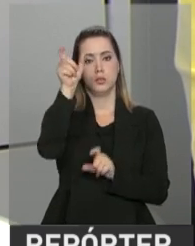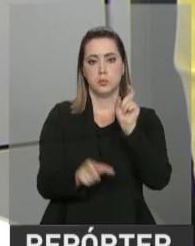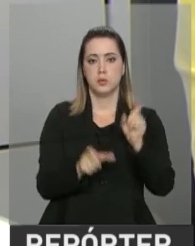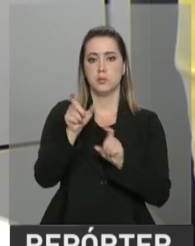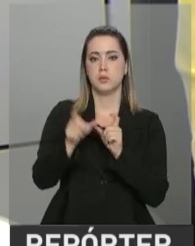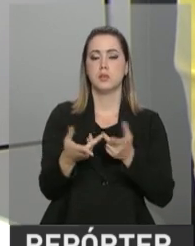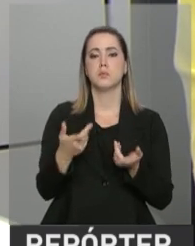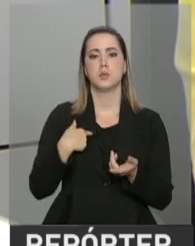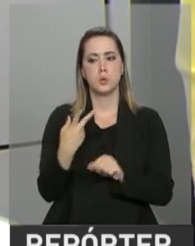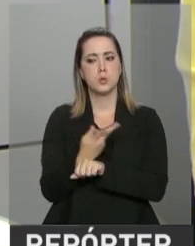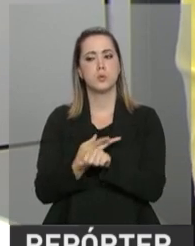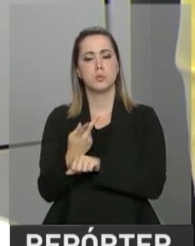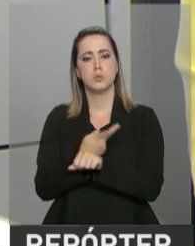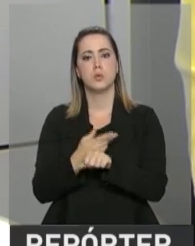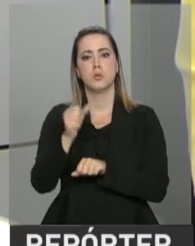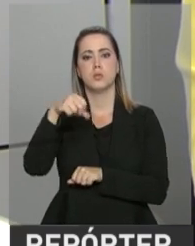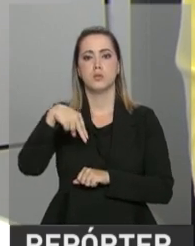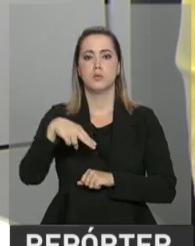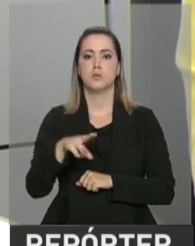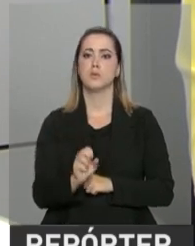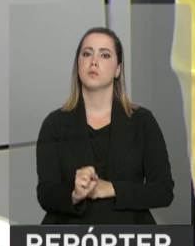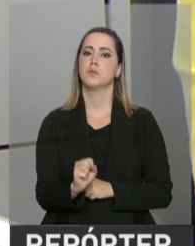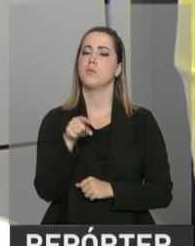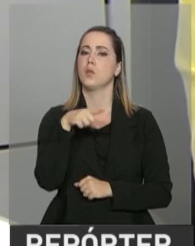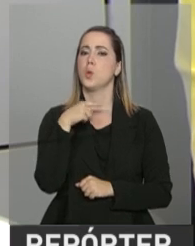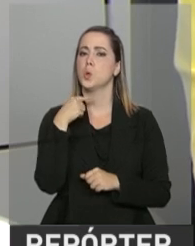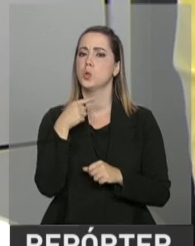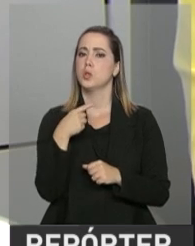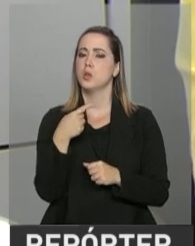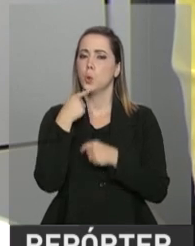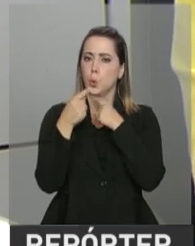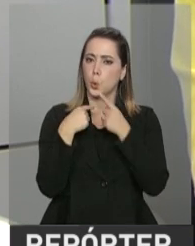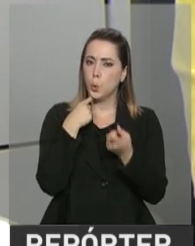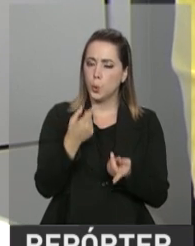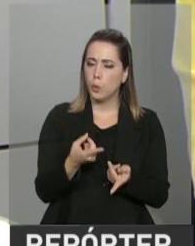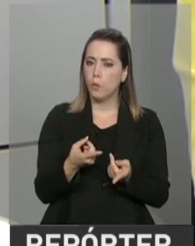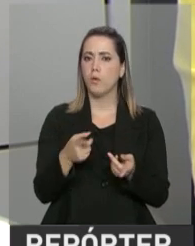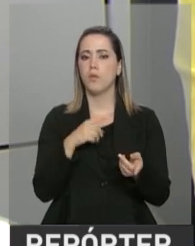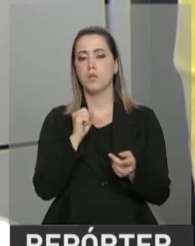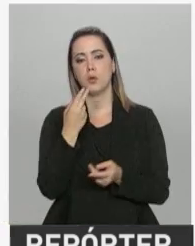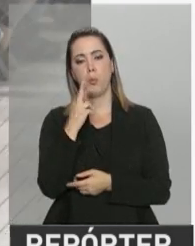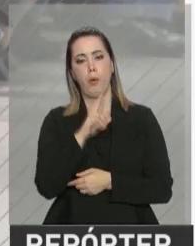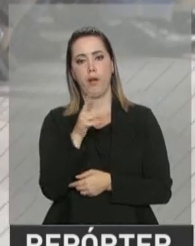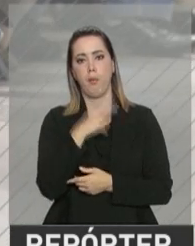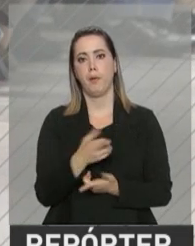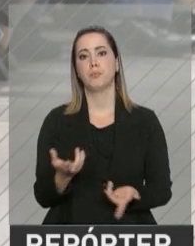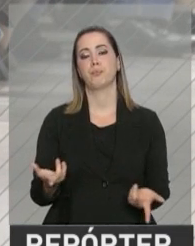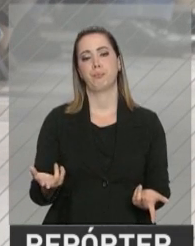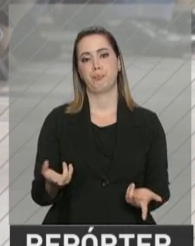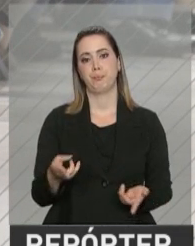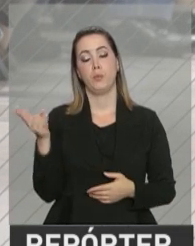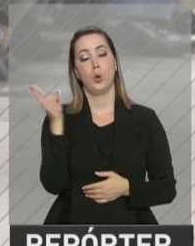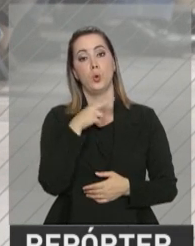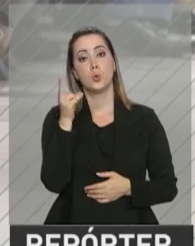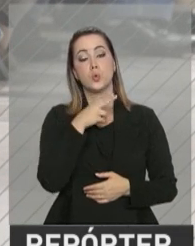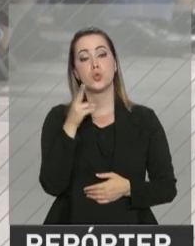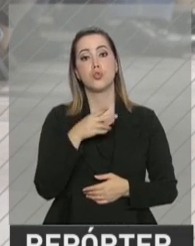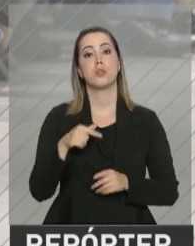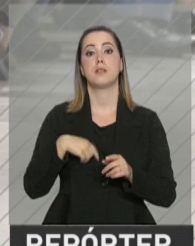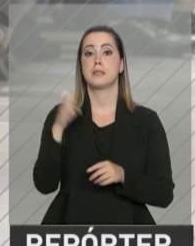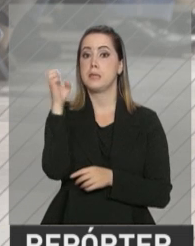cada vez mais procurando a agência para tirar dúvidas ou para fazer reclamações. Urgências e emergências devem